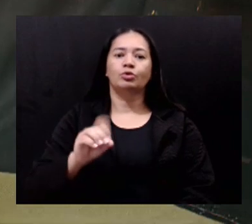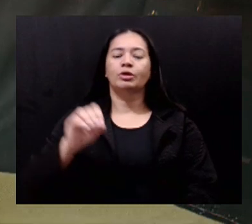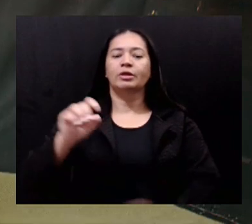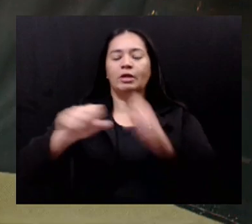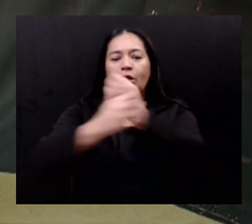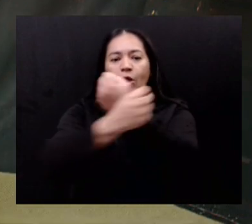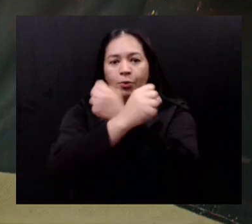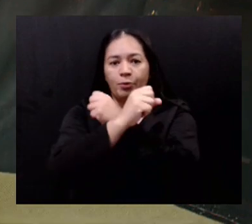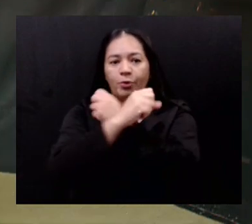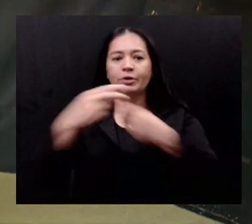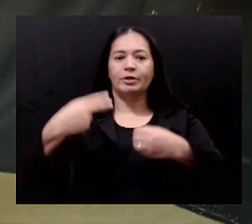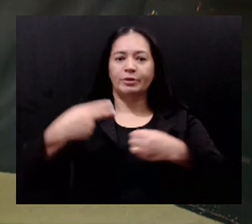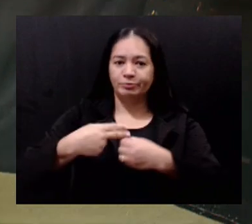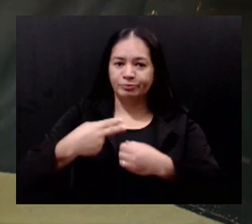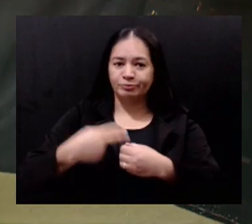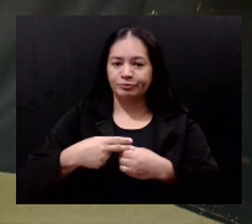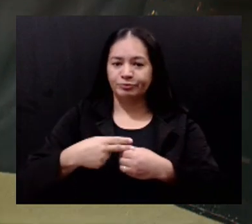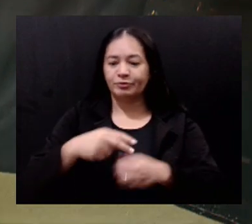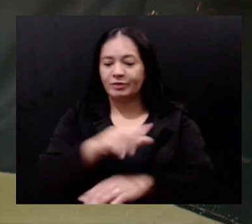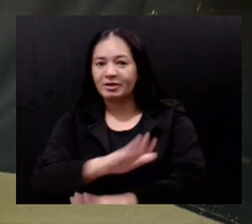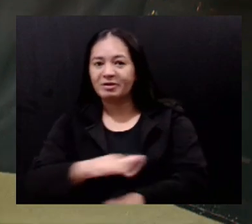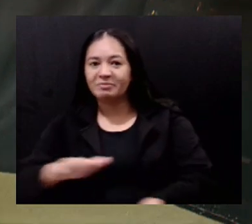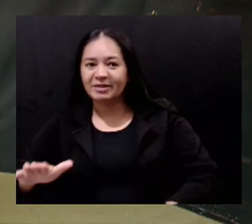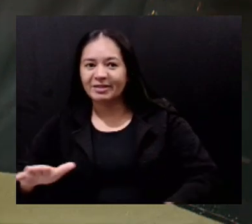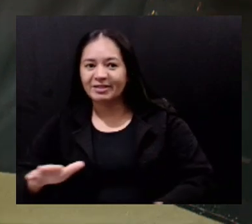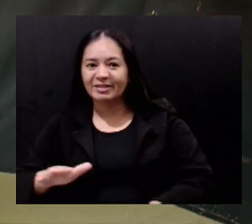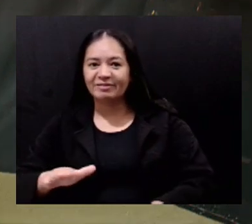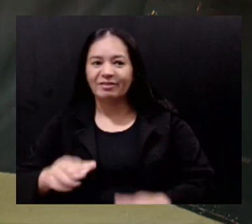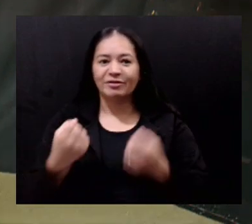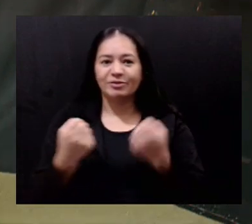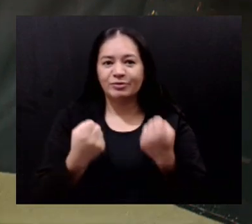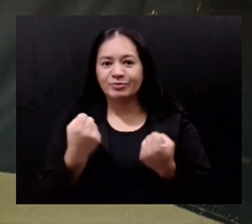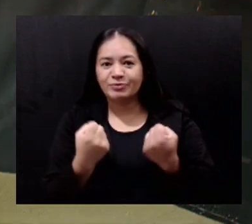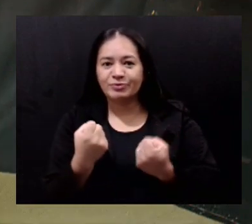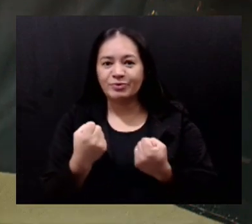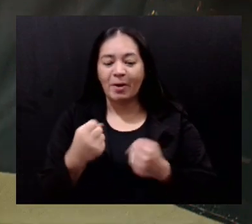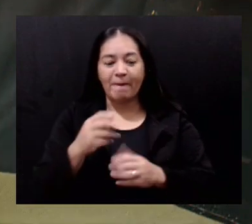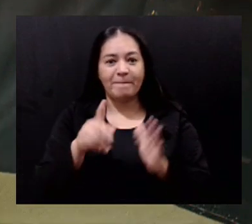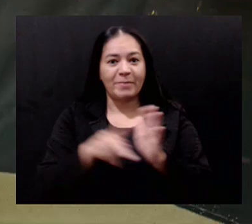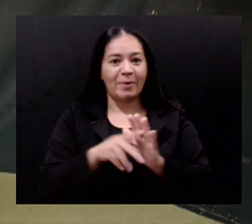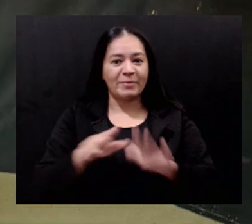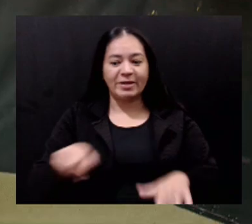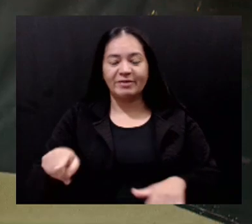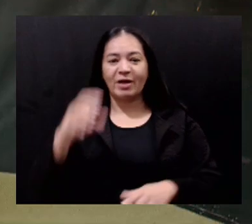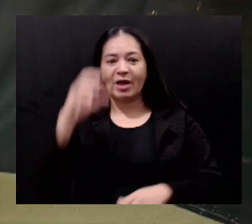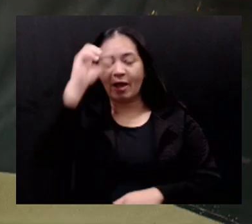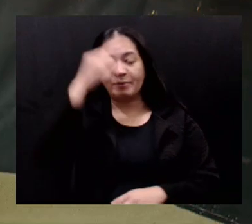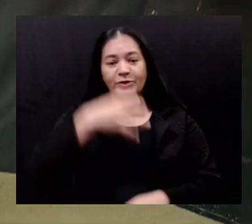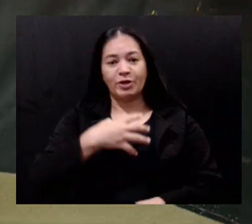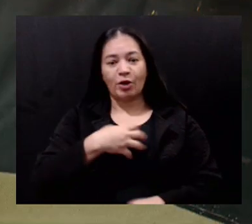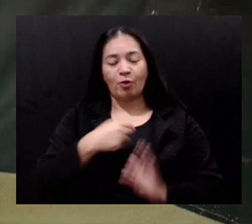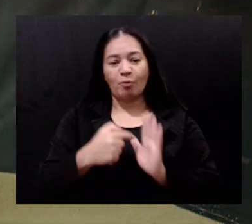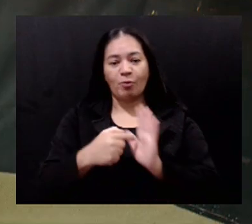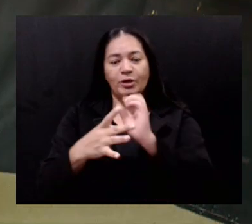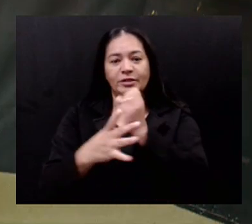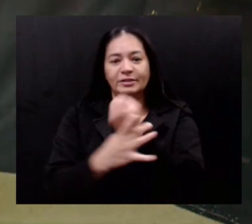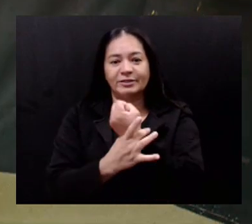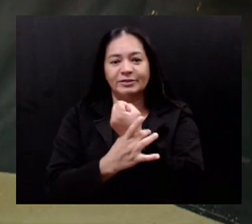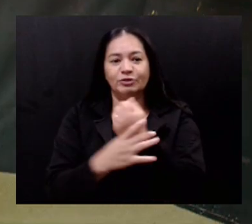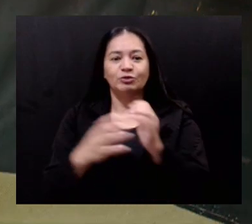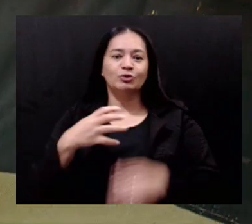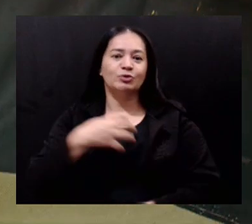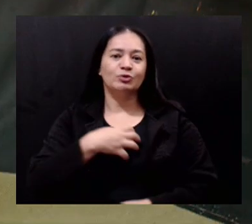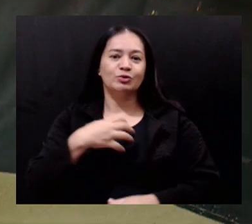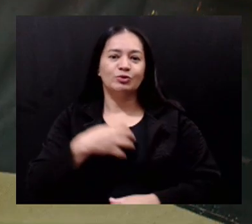um mini-circuito de trânsito. Na atividade, os pequenos vão aprender comportamentos seguros de forma lúdica, enquanto se deslocam